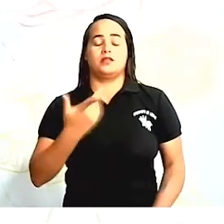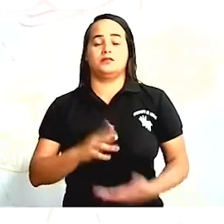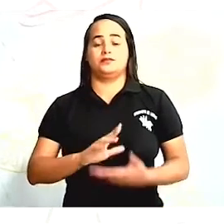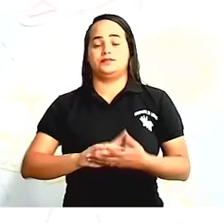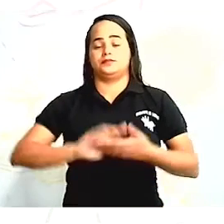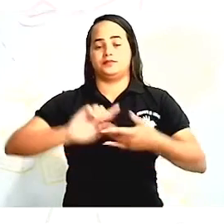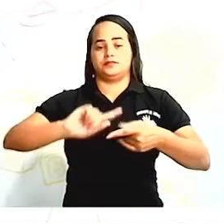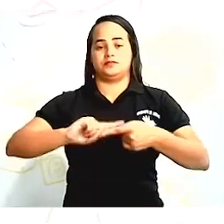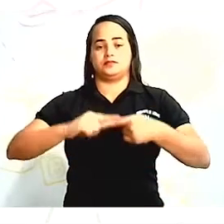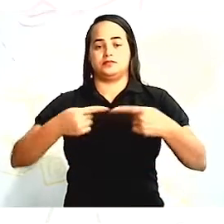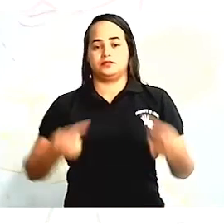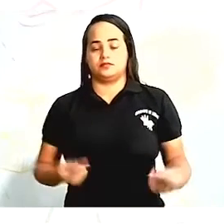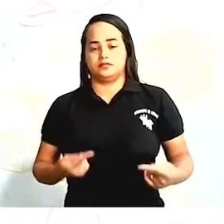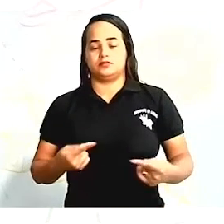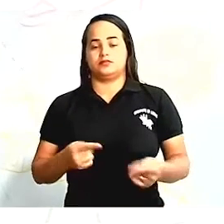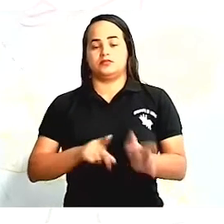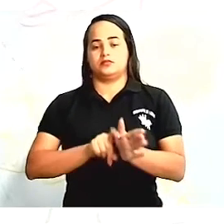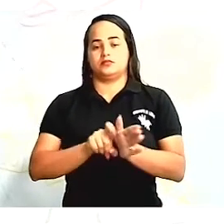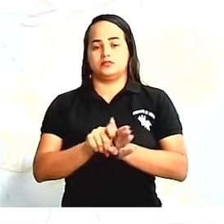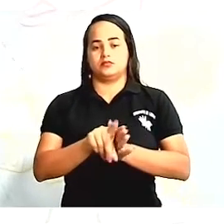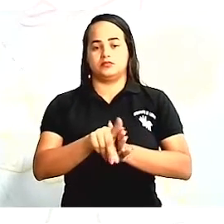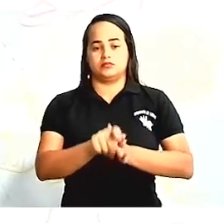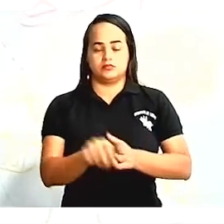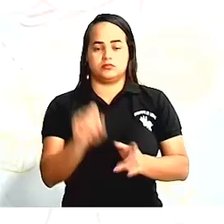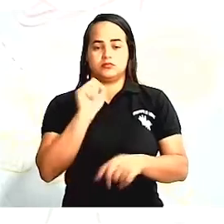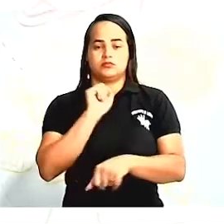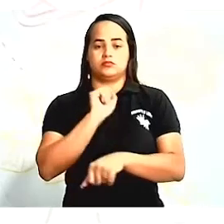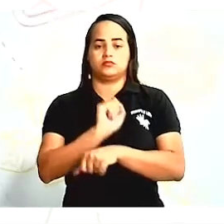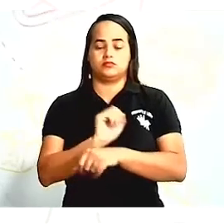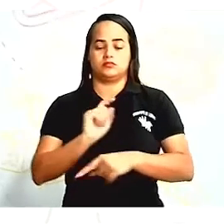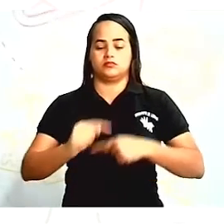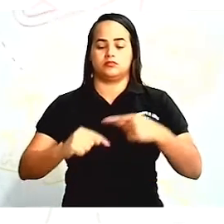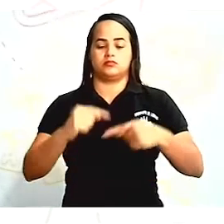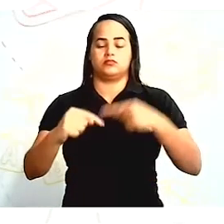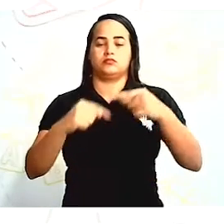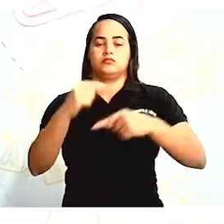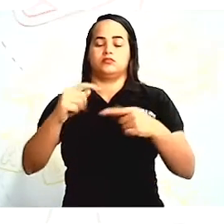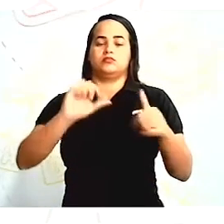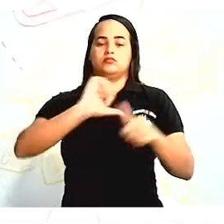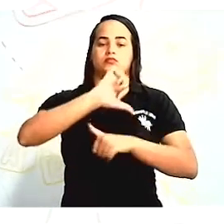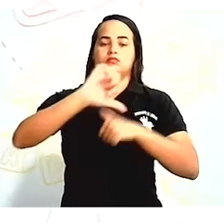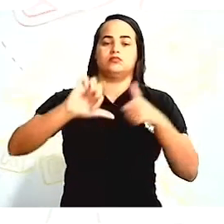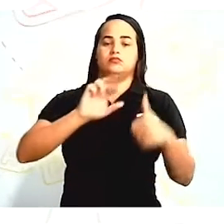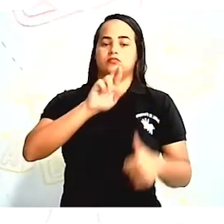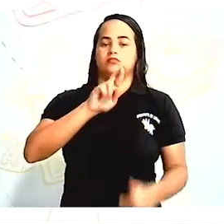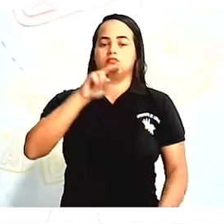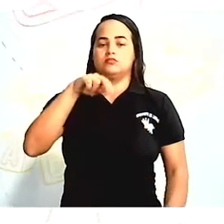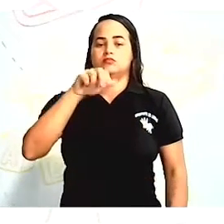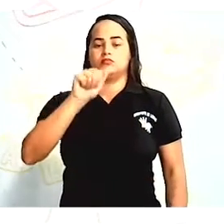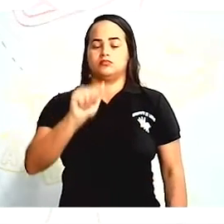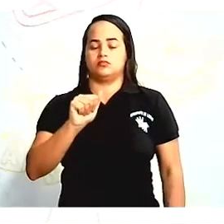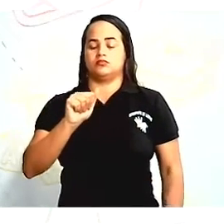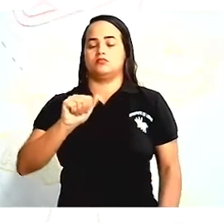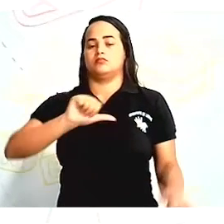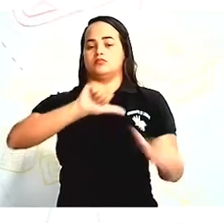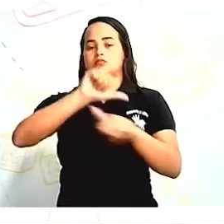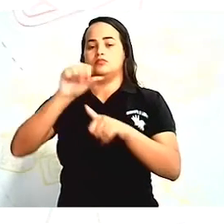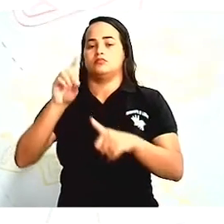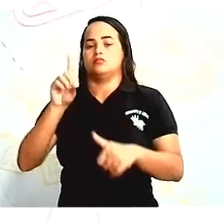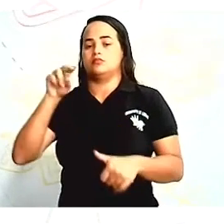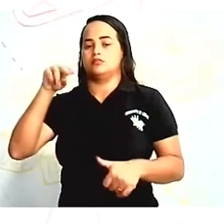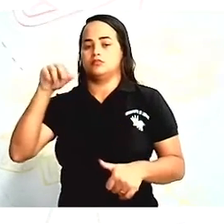DNA do vírus, ou seja, vai interromper aquele processo que eu falei, onde transforma RNA para DNA. Então, esse processo